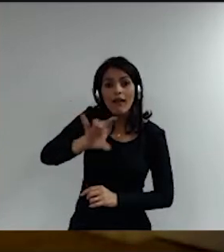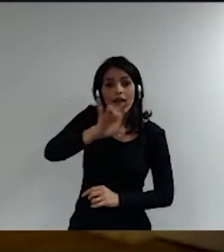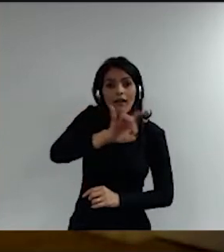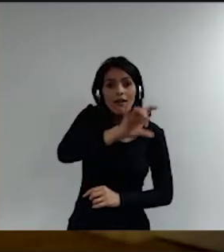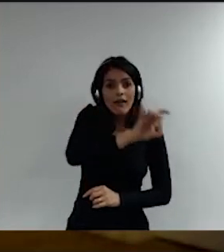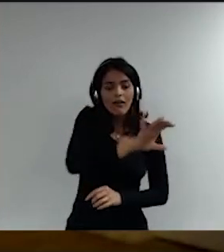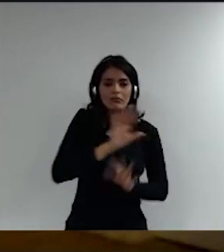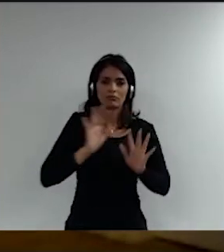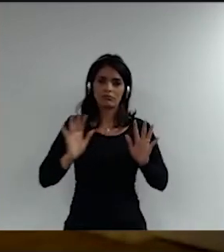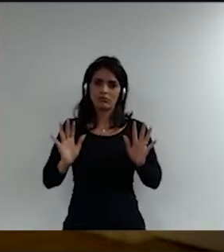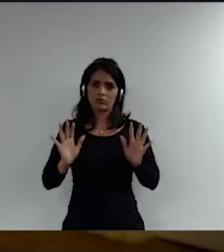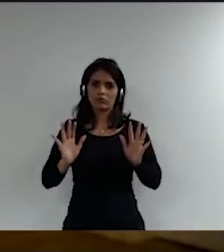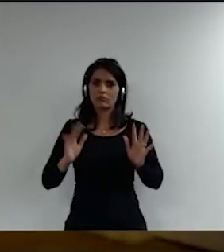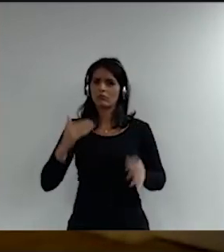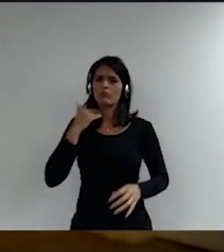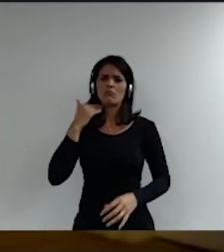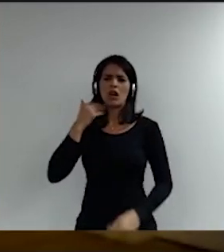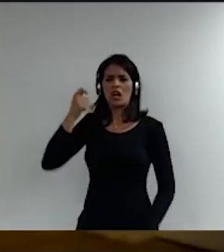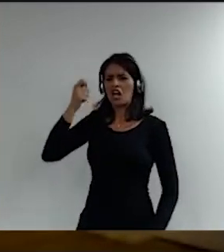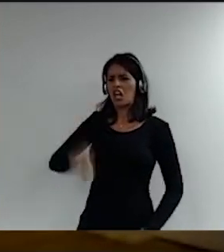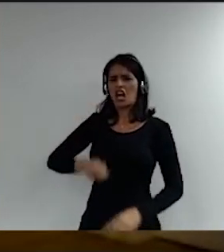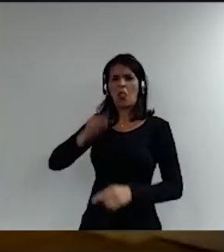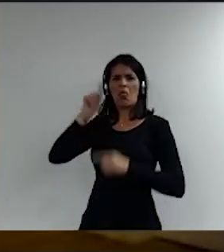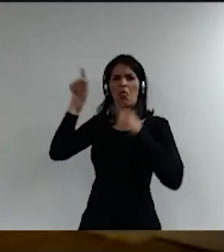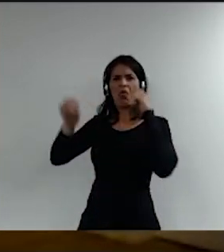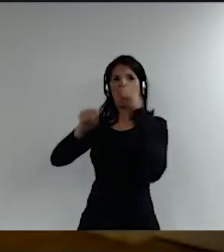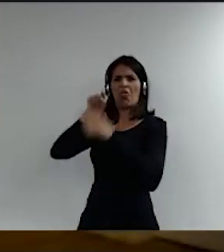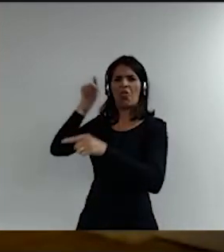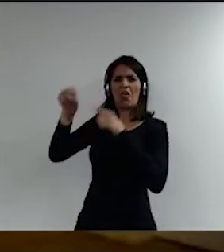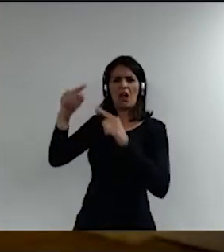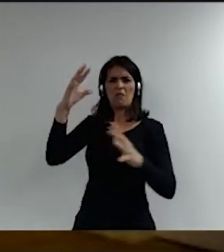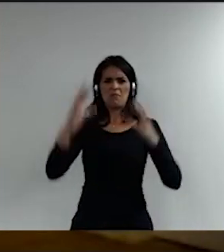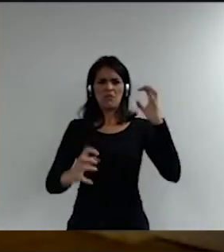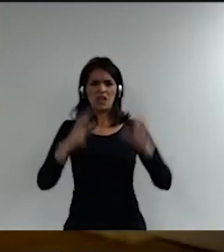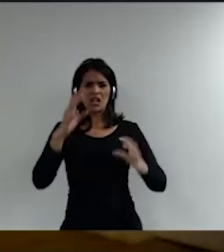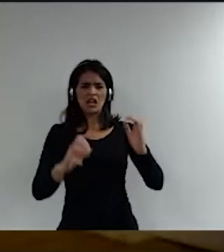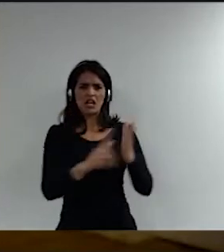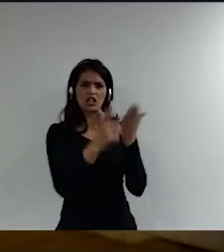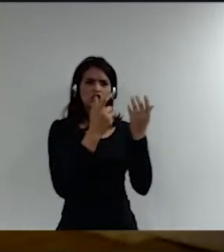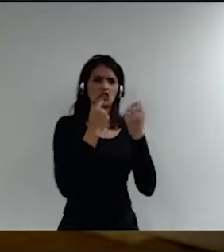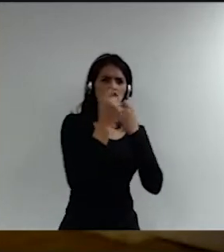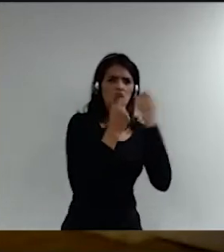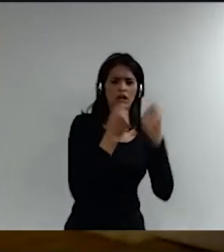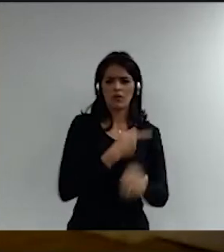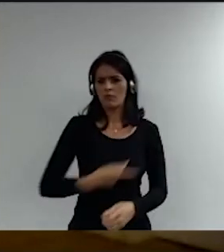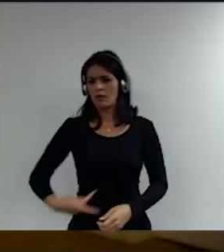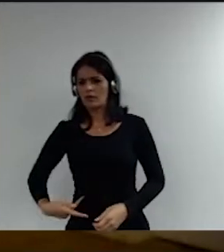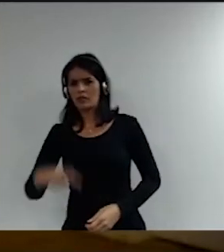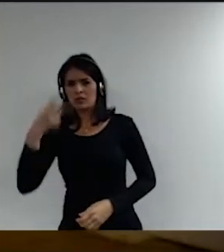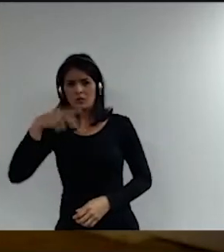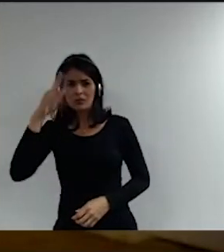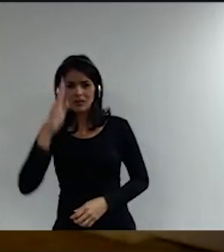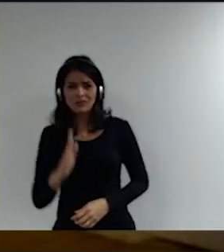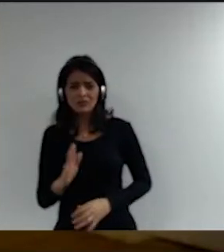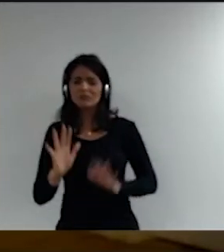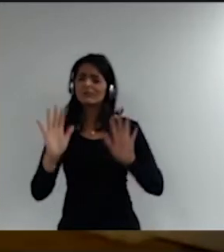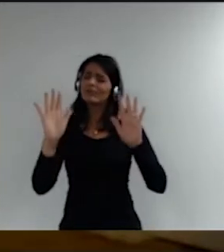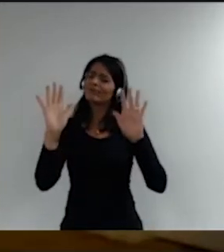Não coloque os magistrados brasileiros nas brigas entre imprensa e presidente da República.